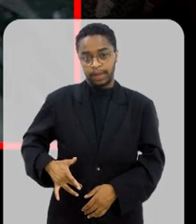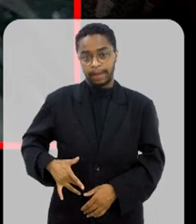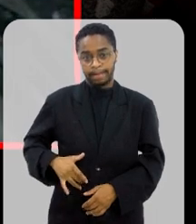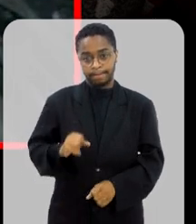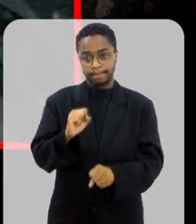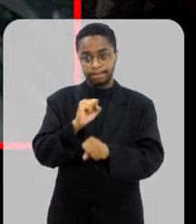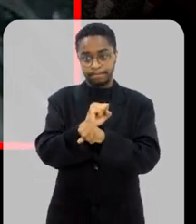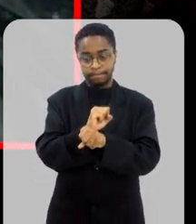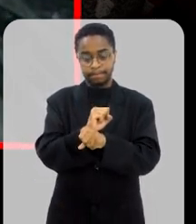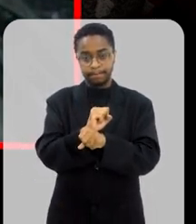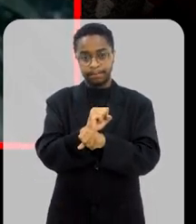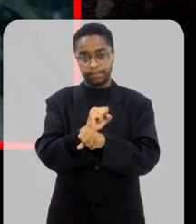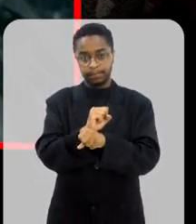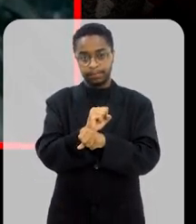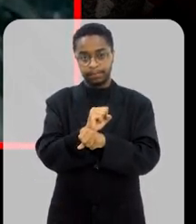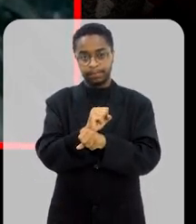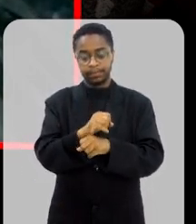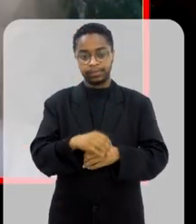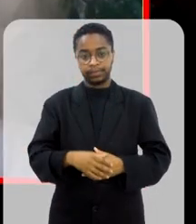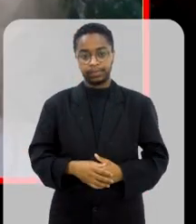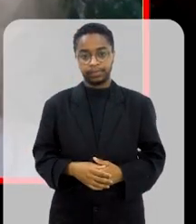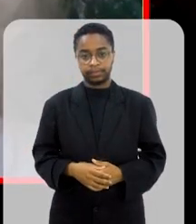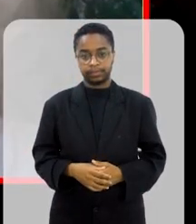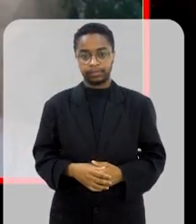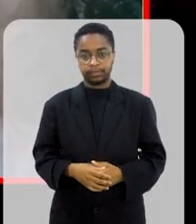função renal, né, devido ao